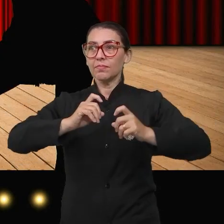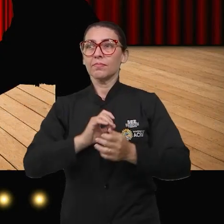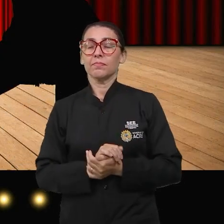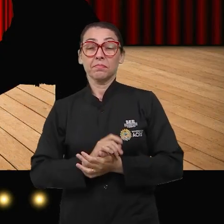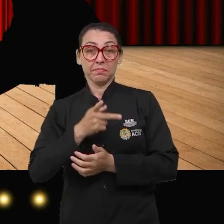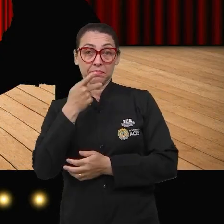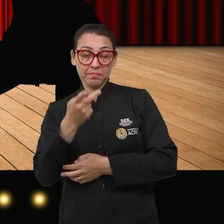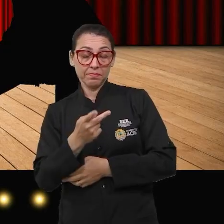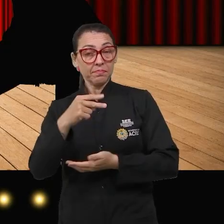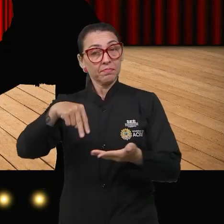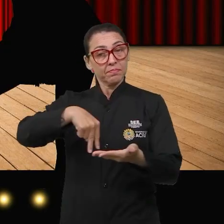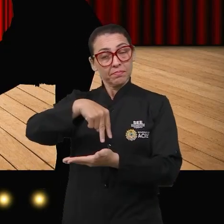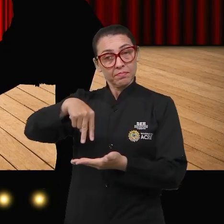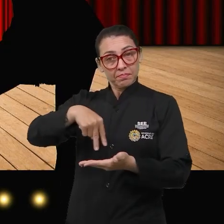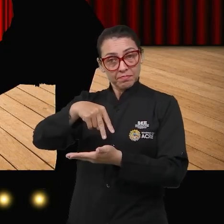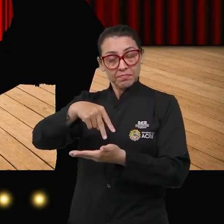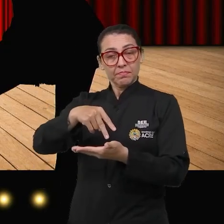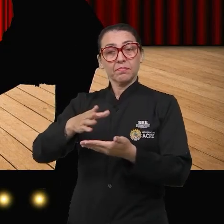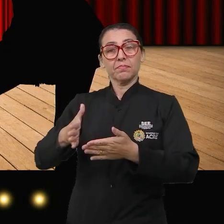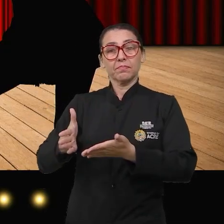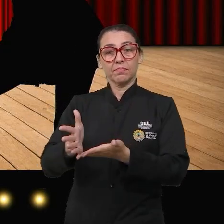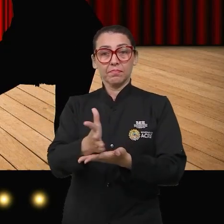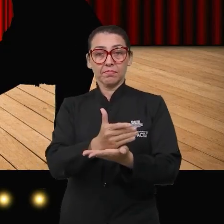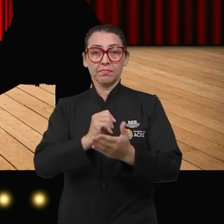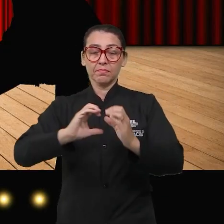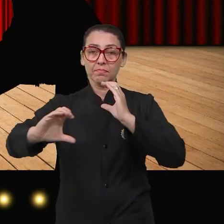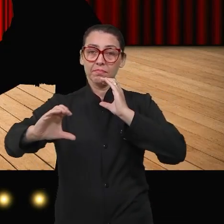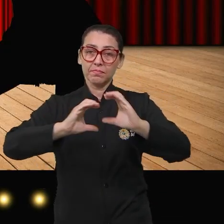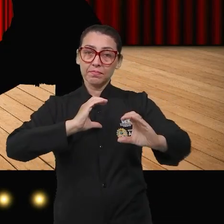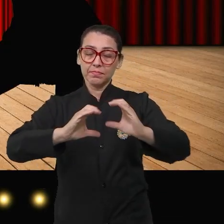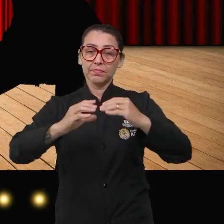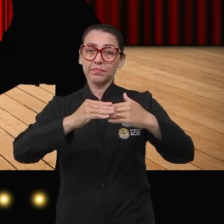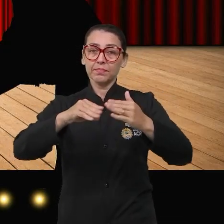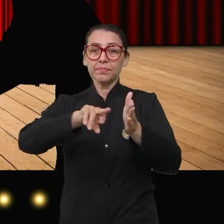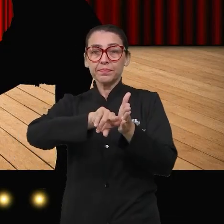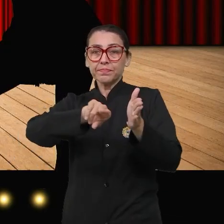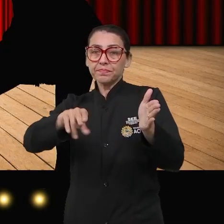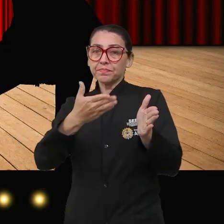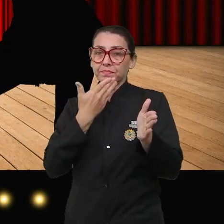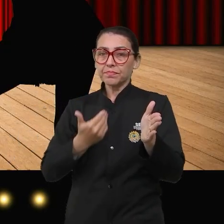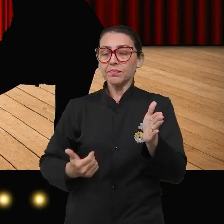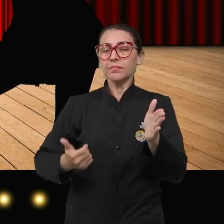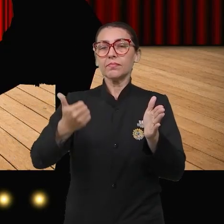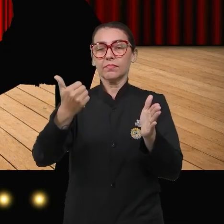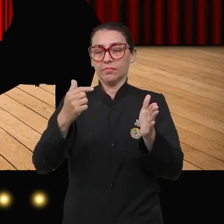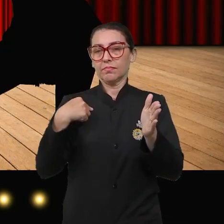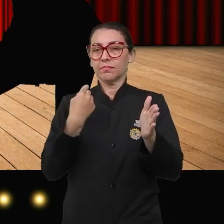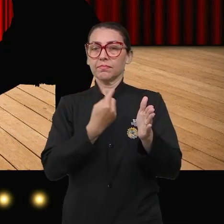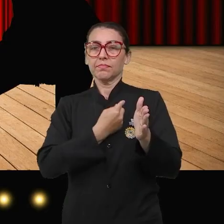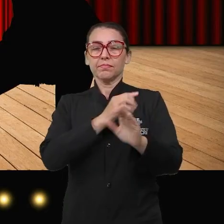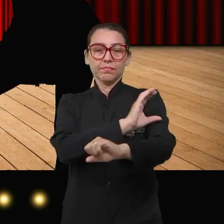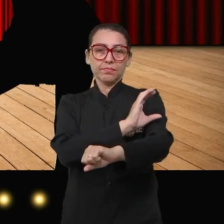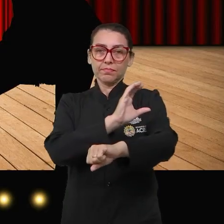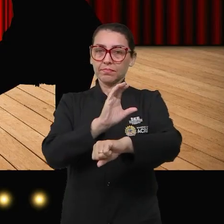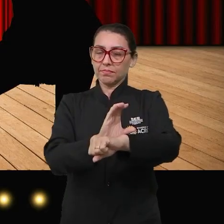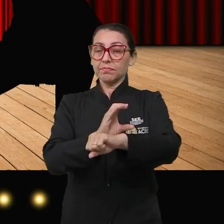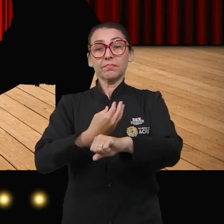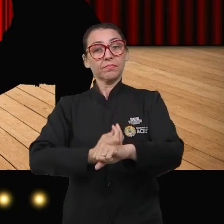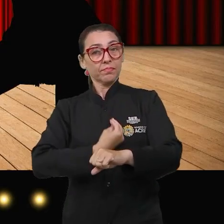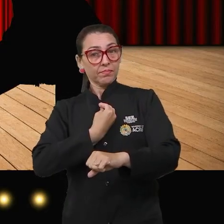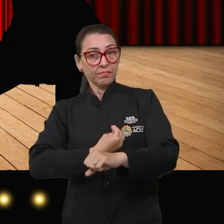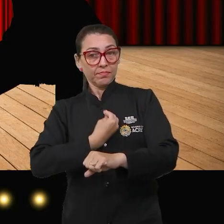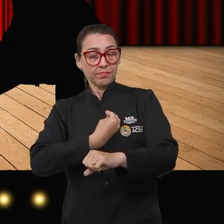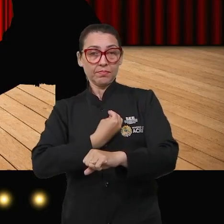Nós falamos que a dança, ela agrega, ela comunica, ela traz vários benefícios para a nossa cultura, para a nossa